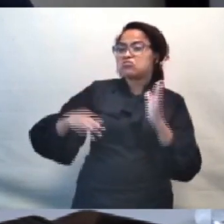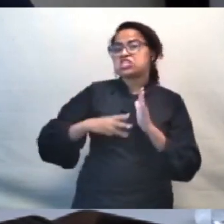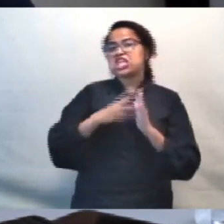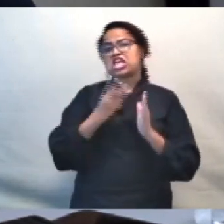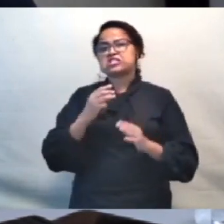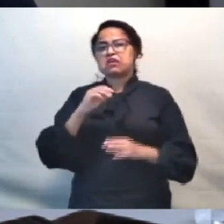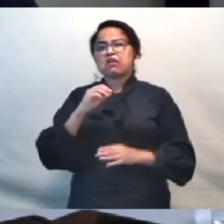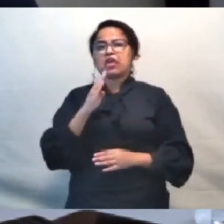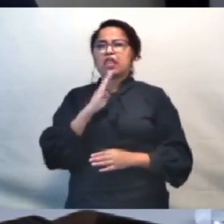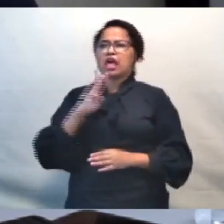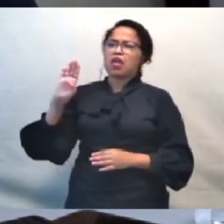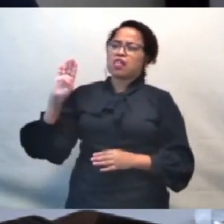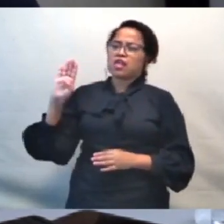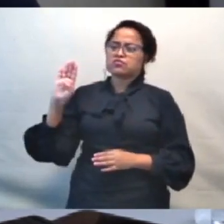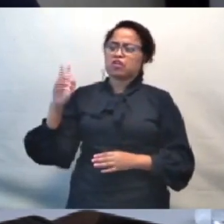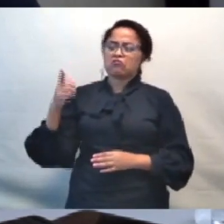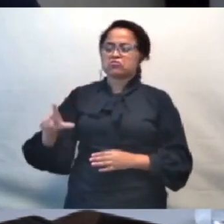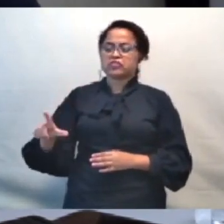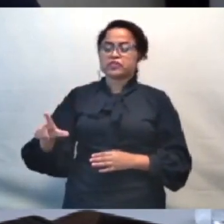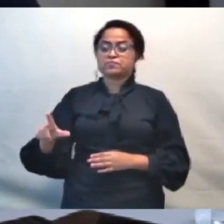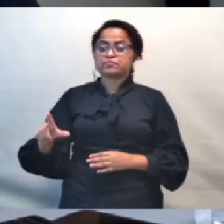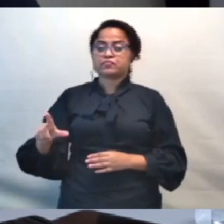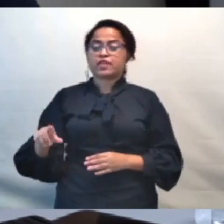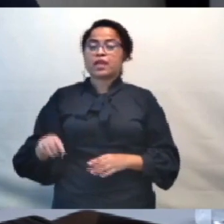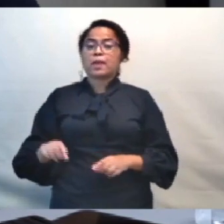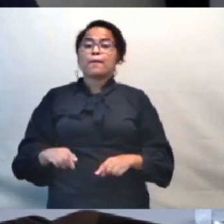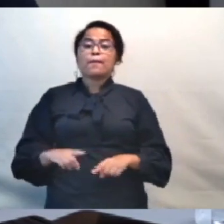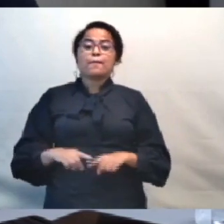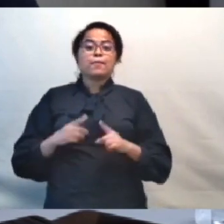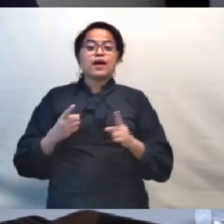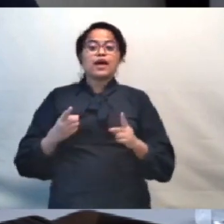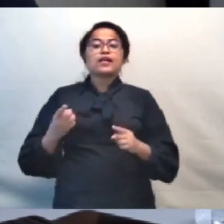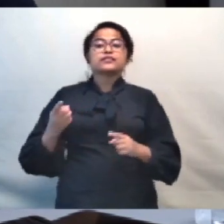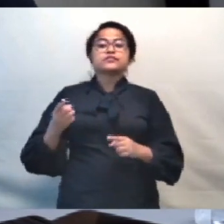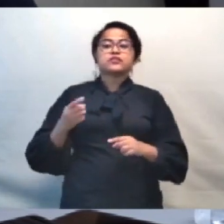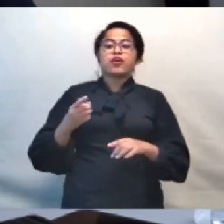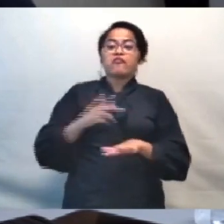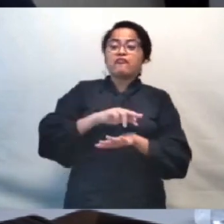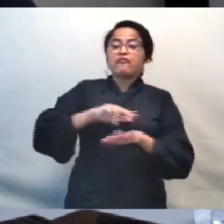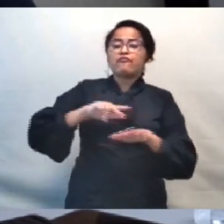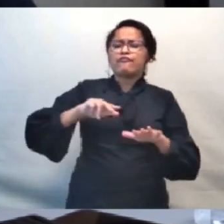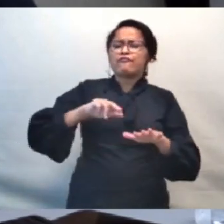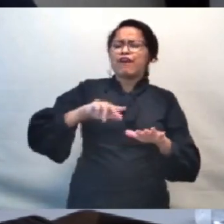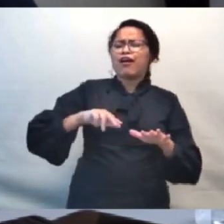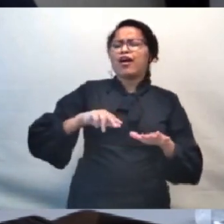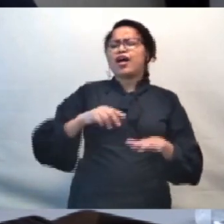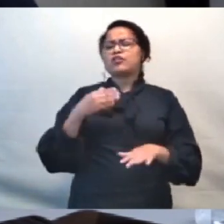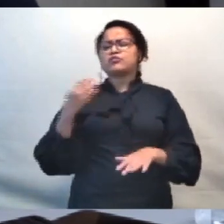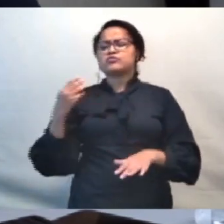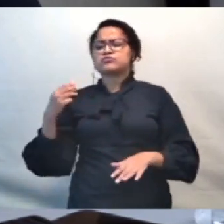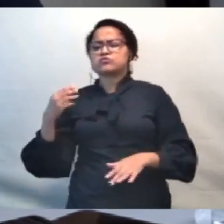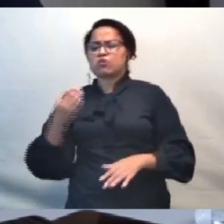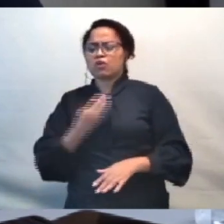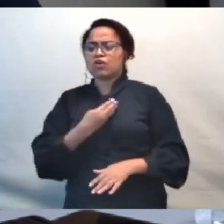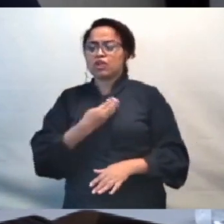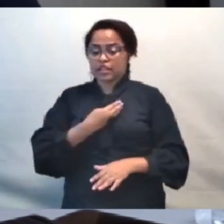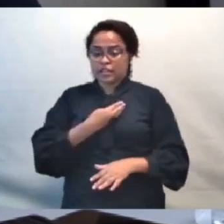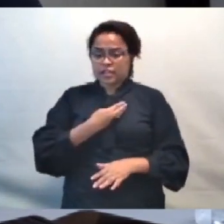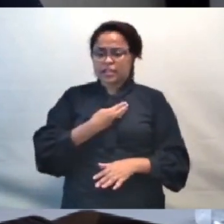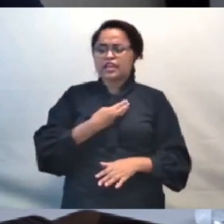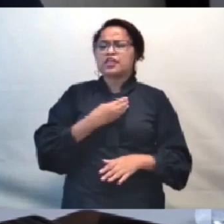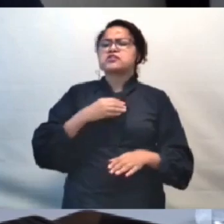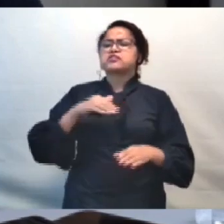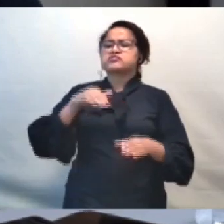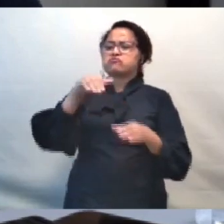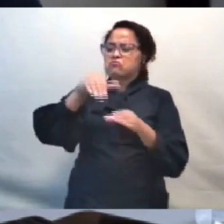serão candidatos à reeleição, e é meu papel como presidente dessa instituição manter a nossa casa funcionando no ano eleitoral,